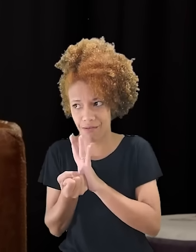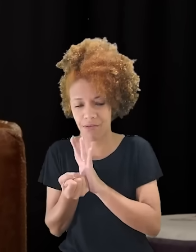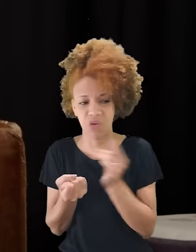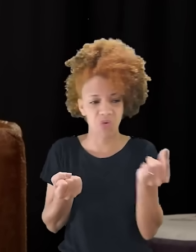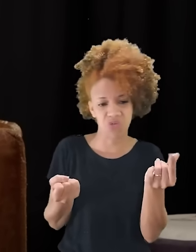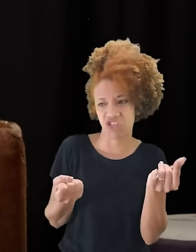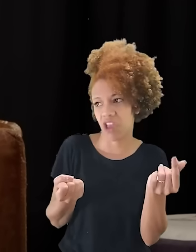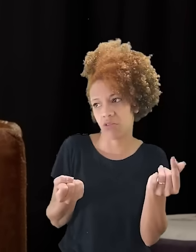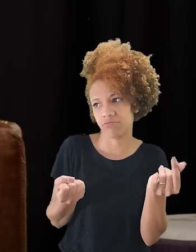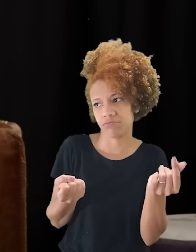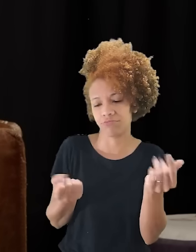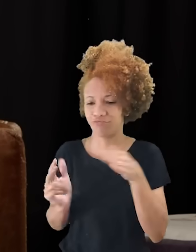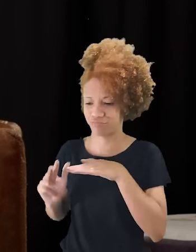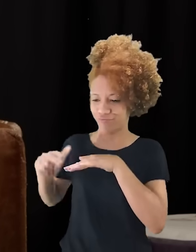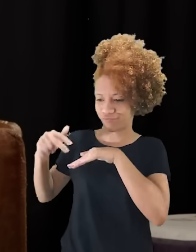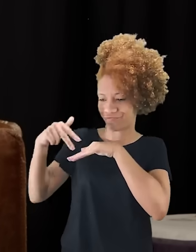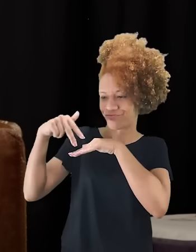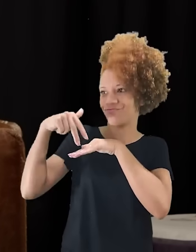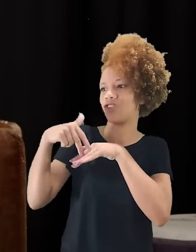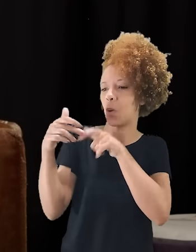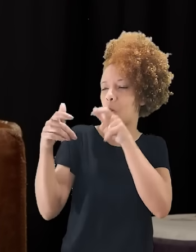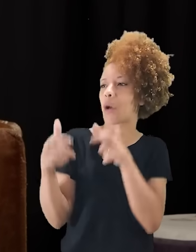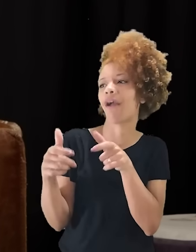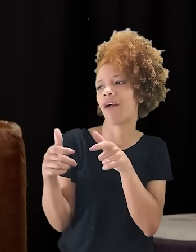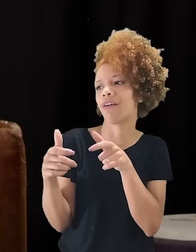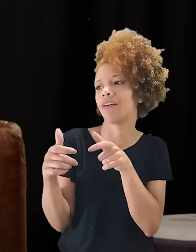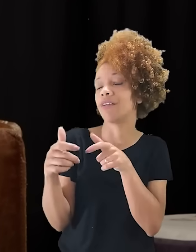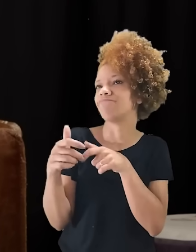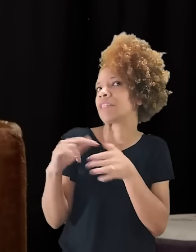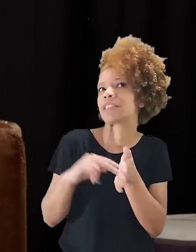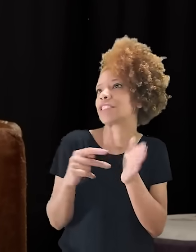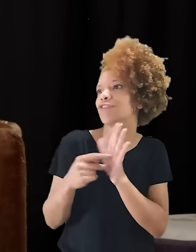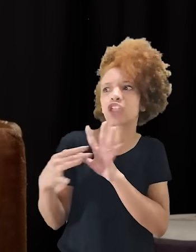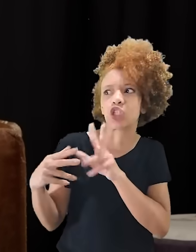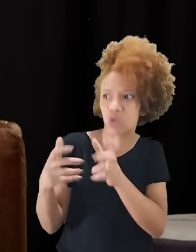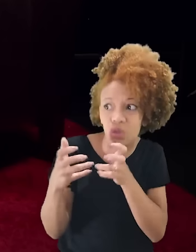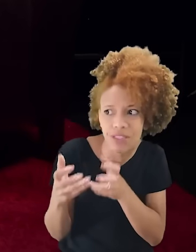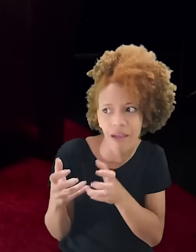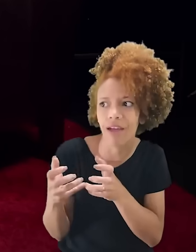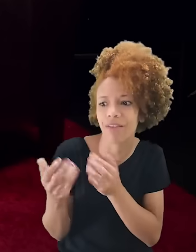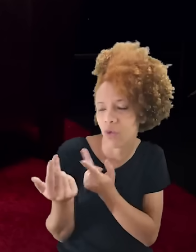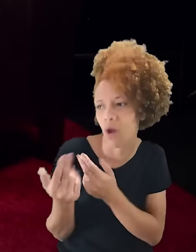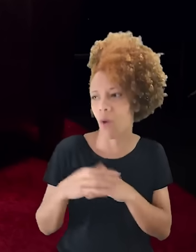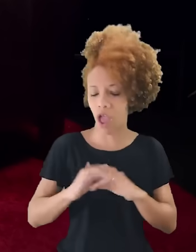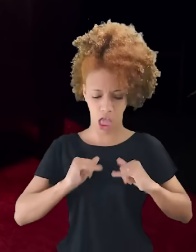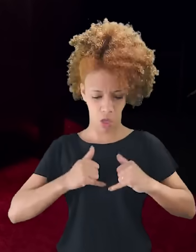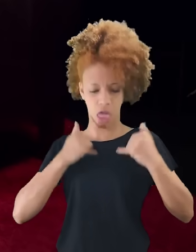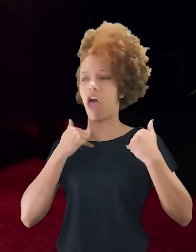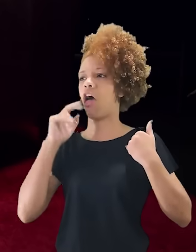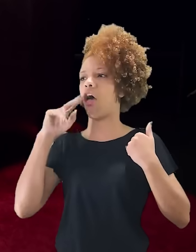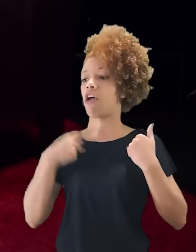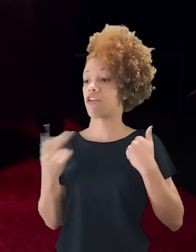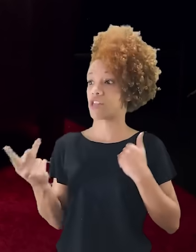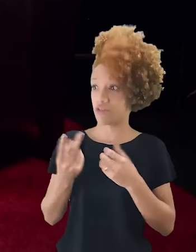dinheiro ele te coloca em uma posição que você quer dizer que todo mundo no mundo quer tá é o tal do Ego que você comentou